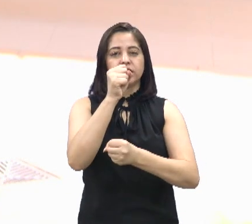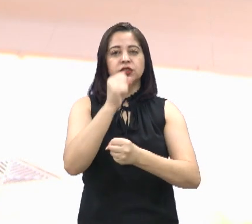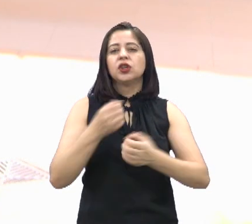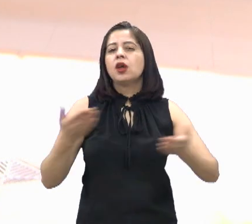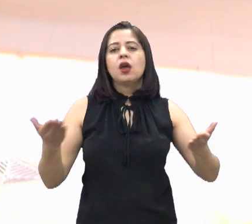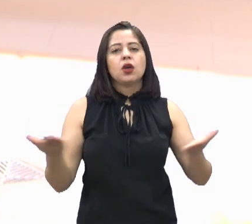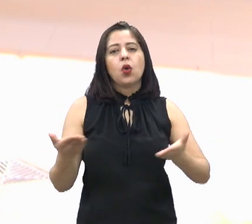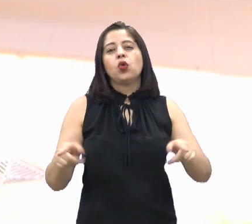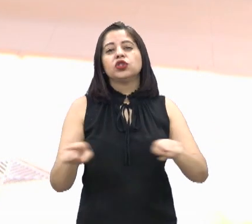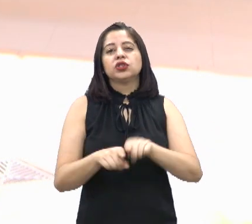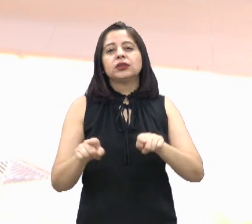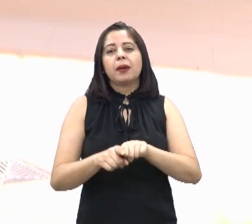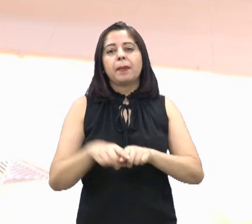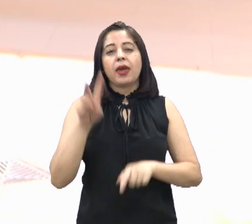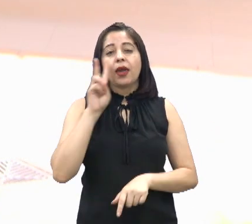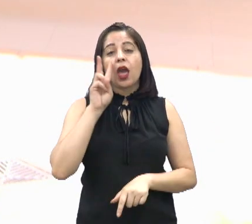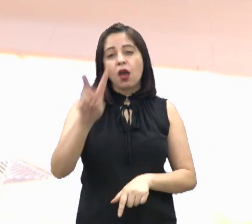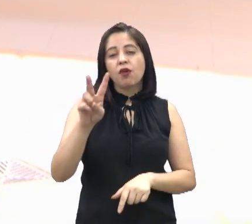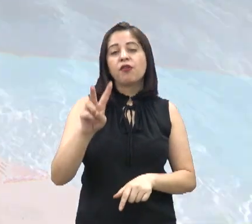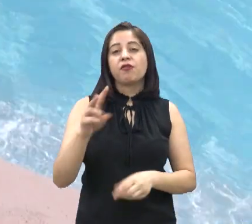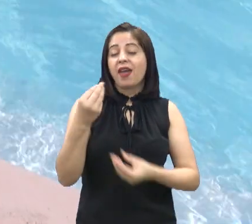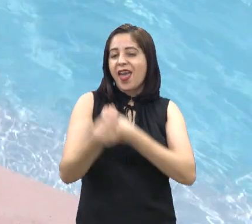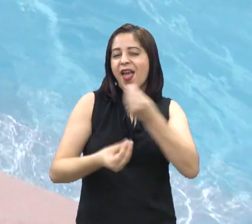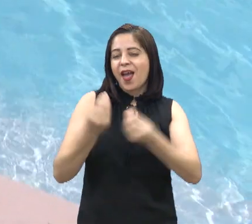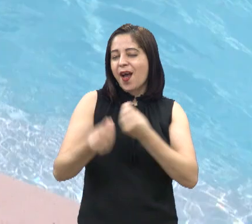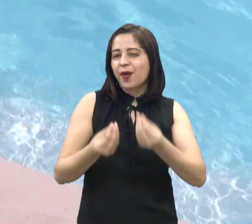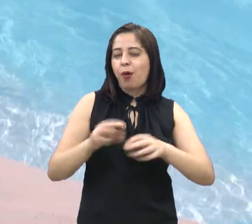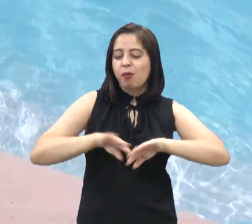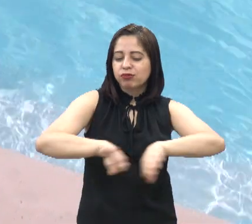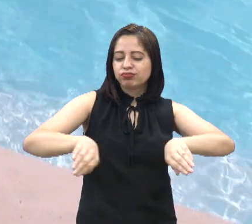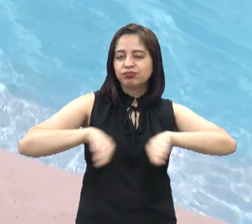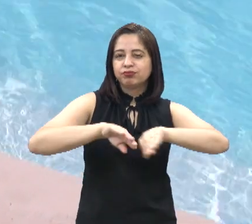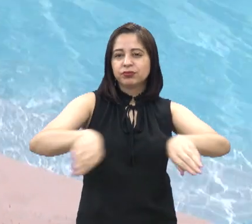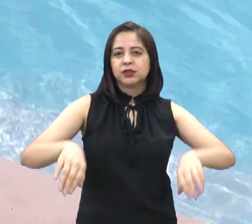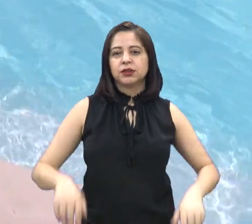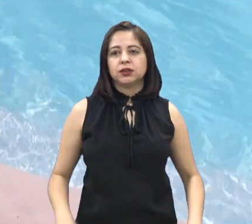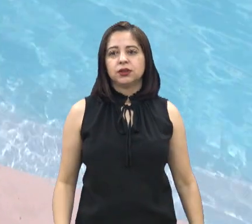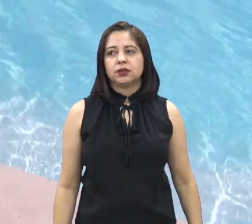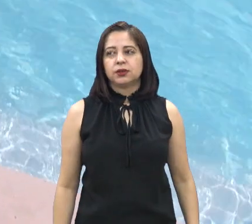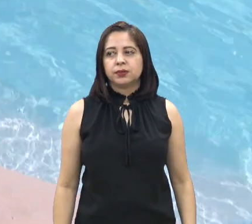benefícios da natação na terceira idade. Vem comigo.